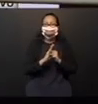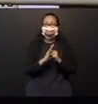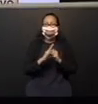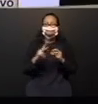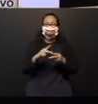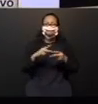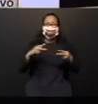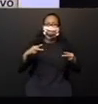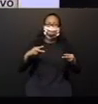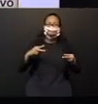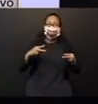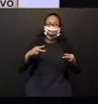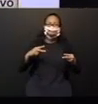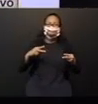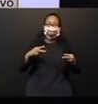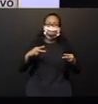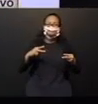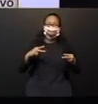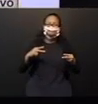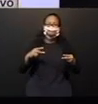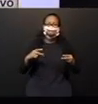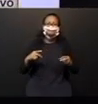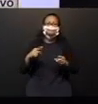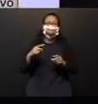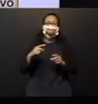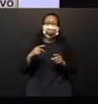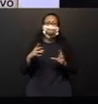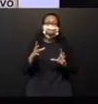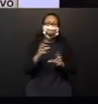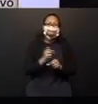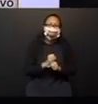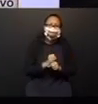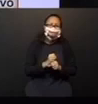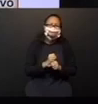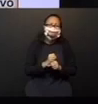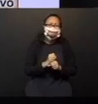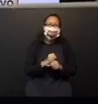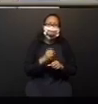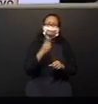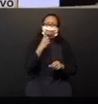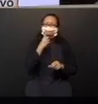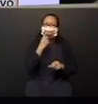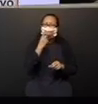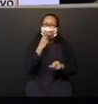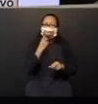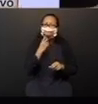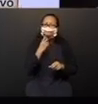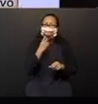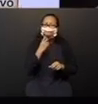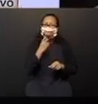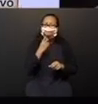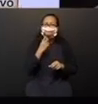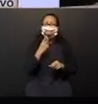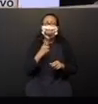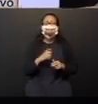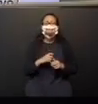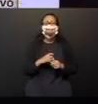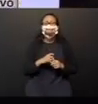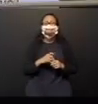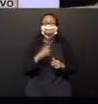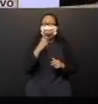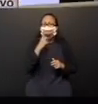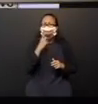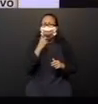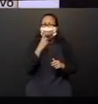e ele acrescentou um adjetivo, uma cor, vermelho. Além de vermelho, qual